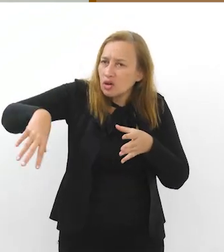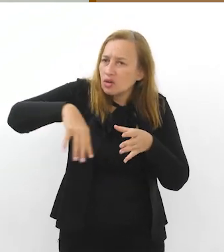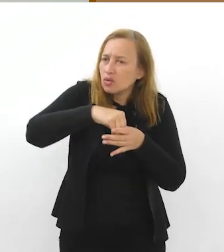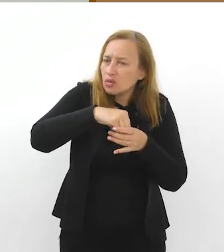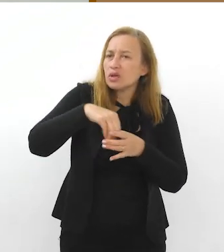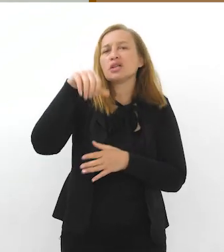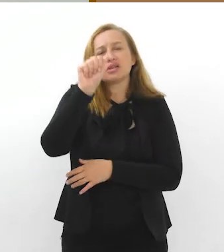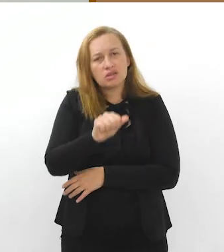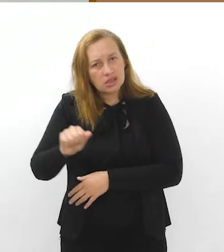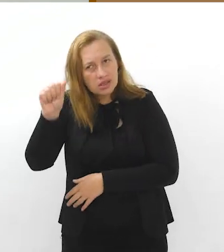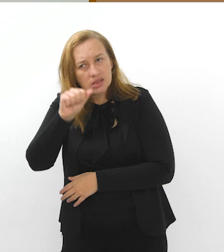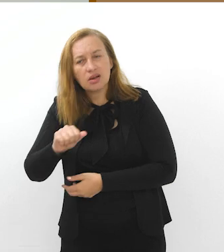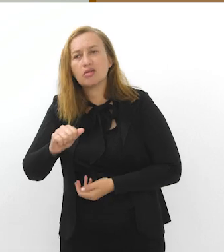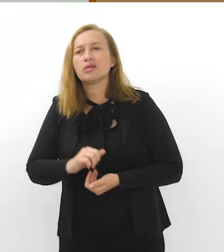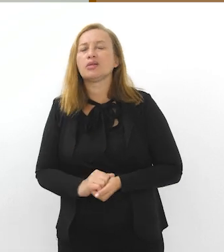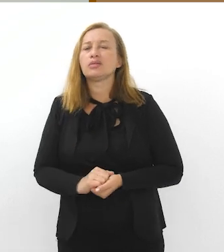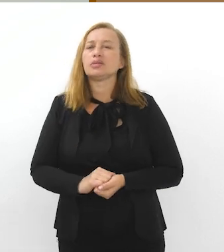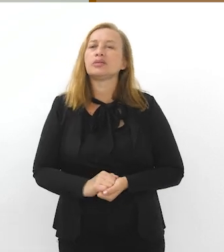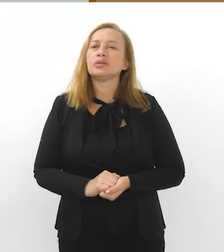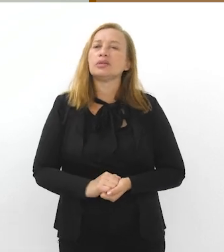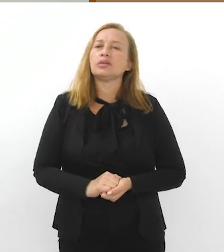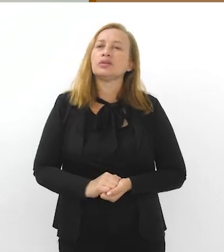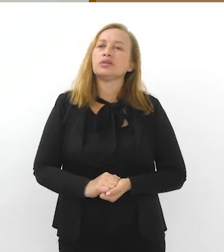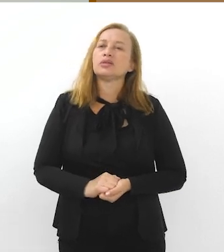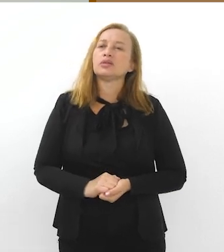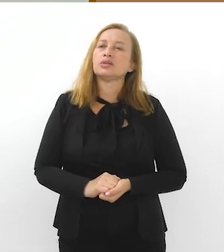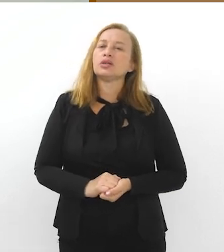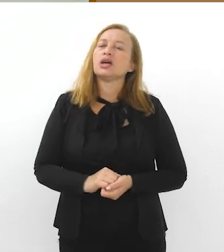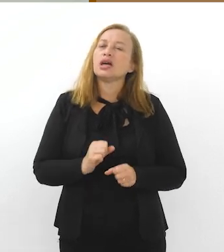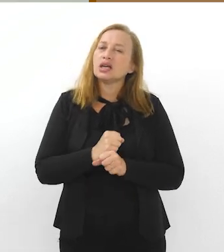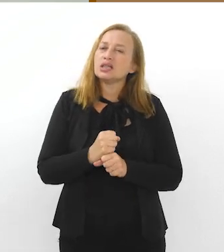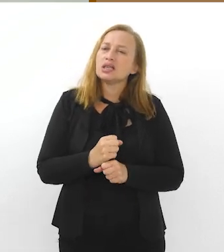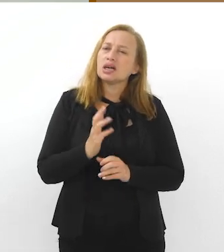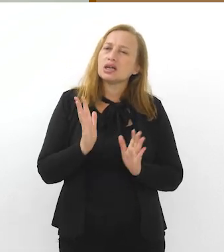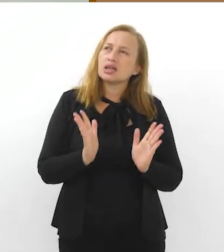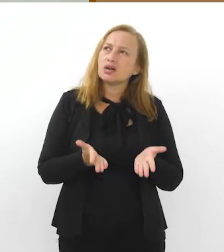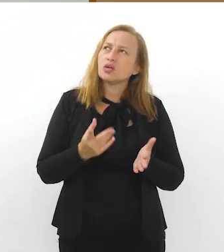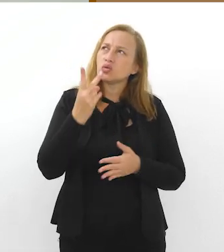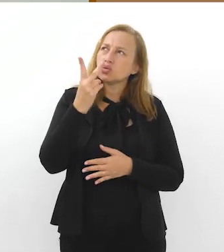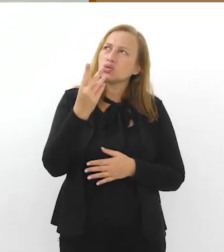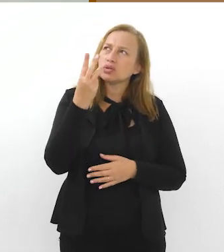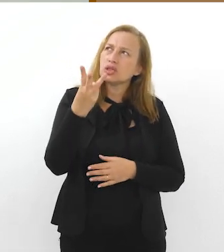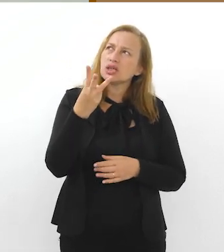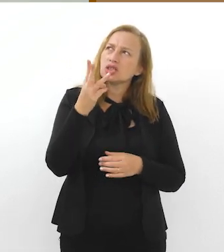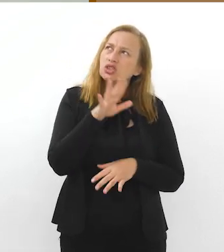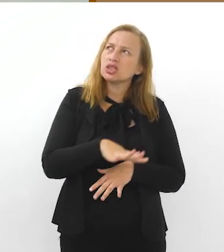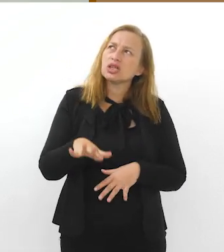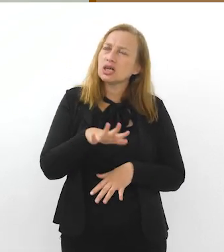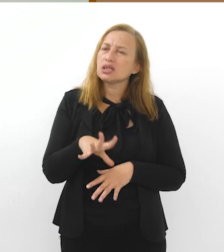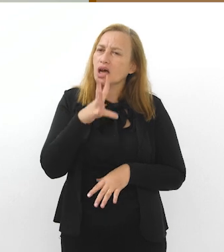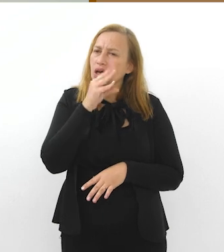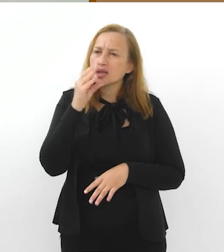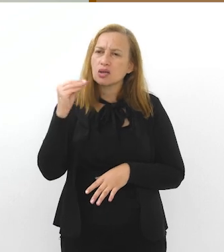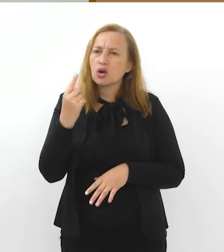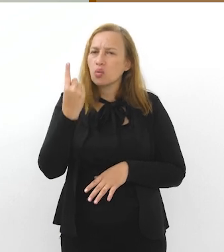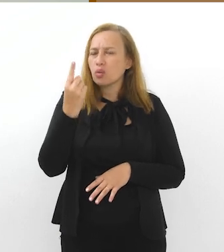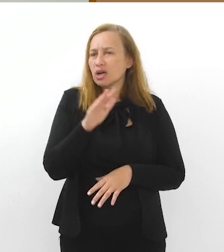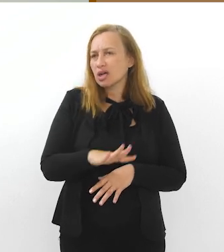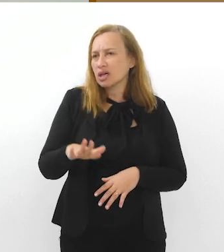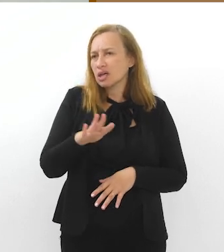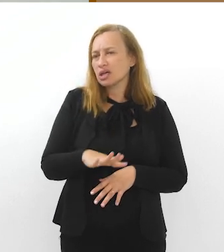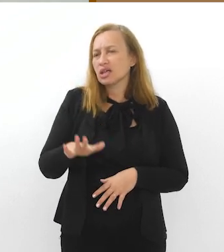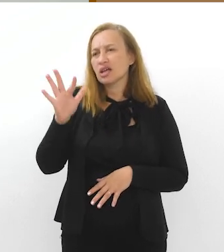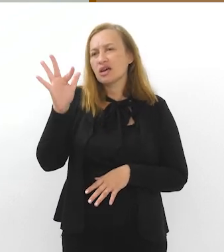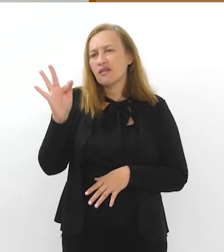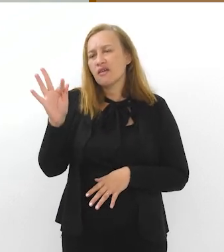foi incluído na associação, né? Esse ano, duas ou três assim, crianças, adolescentes, uma